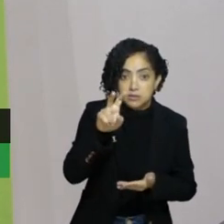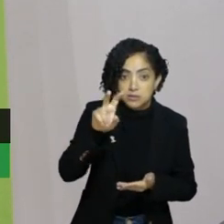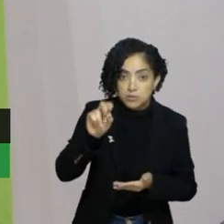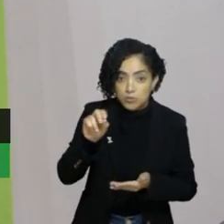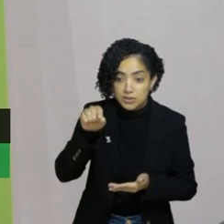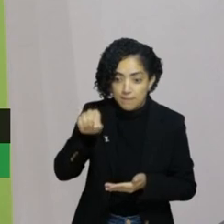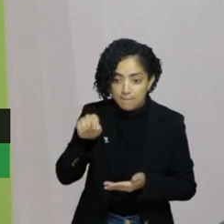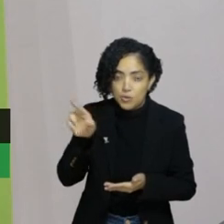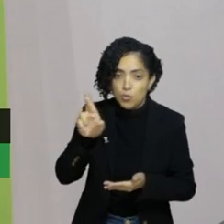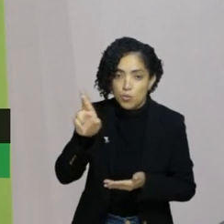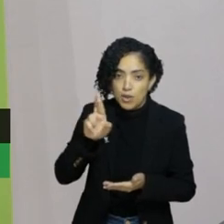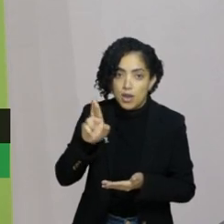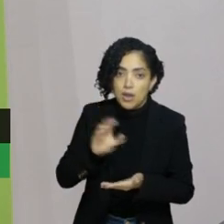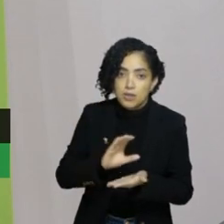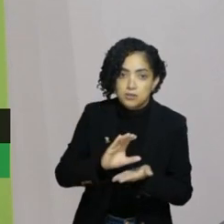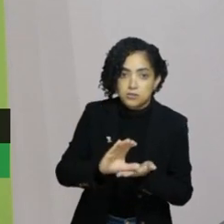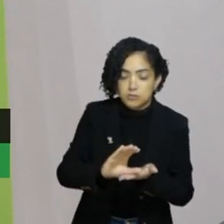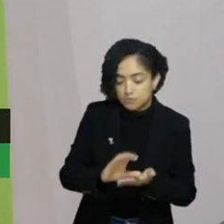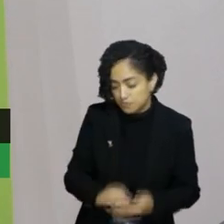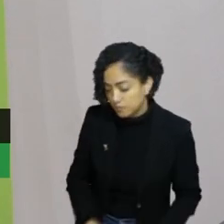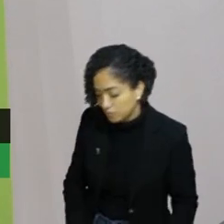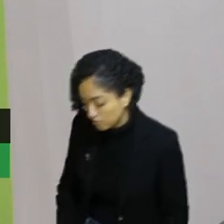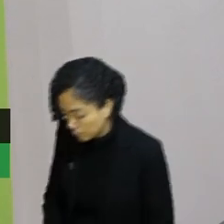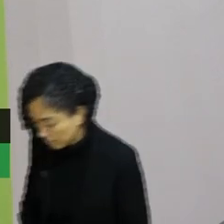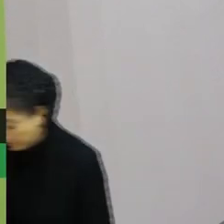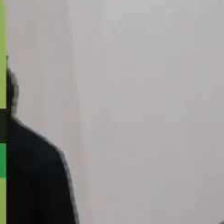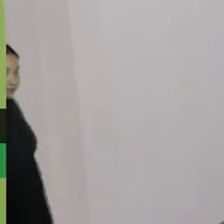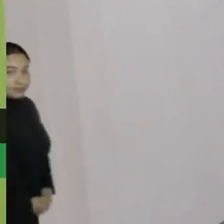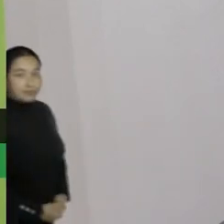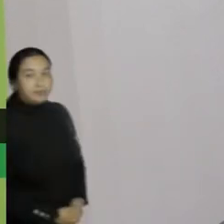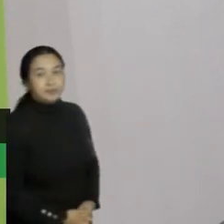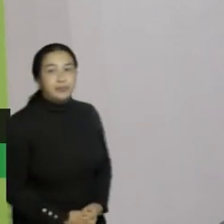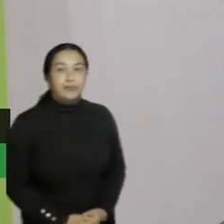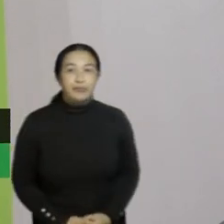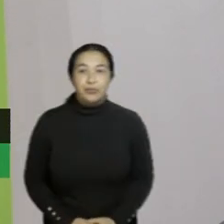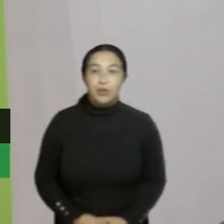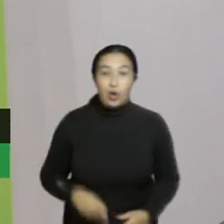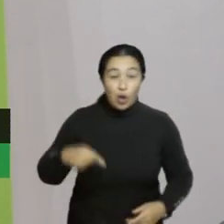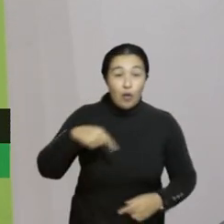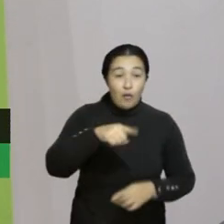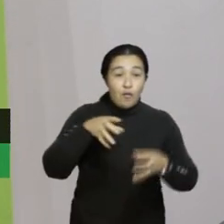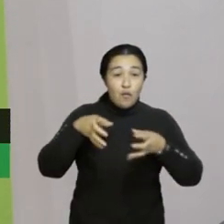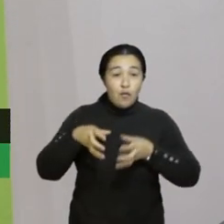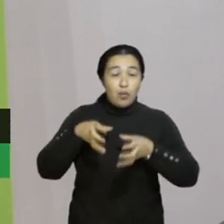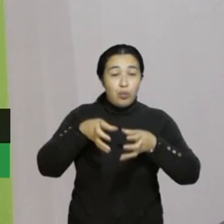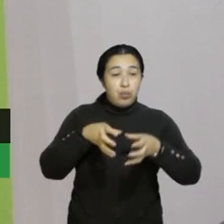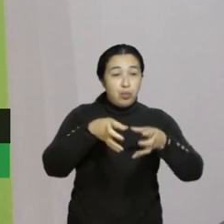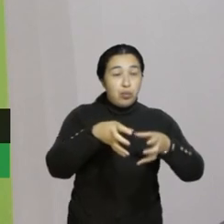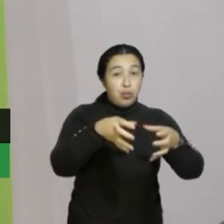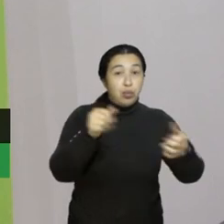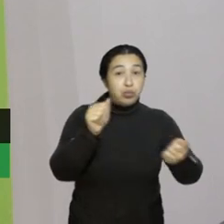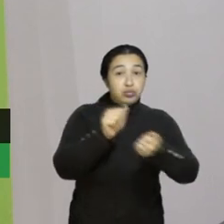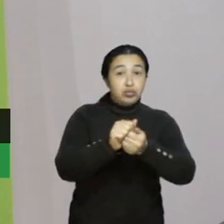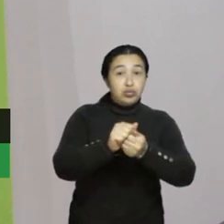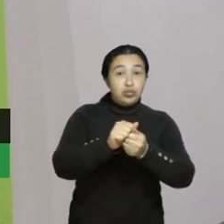R$ 150 mil em doações de PIX. Saímos daqui em comboio na segunda-feira com 12 veículos.